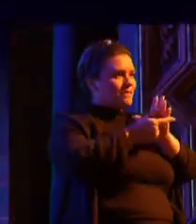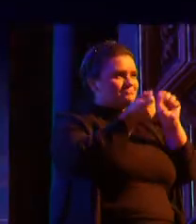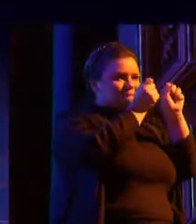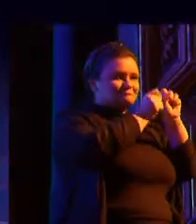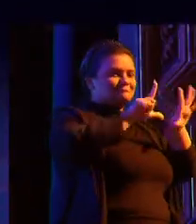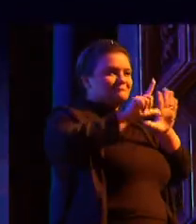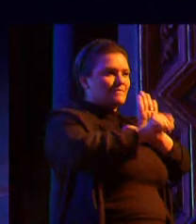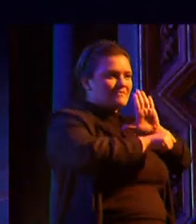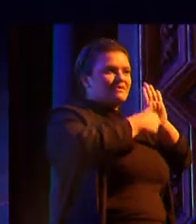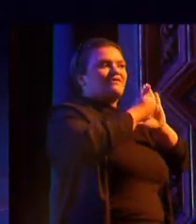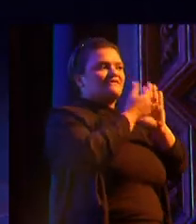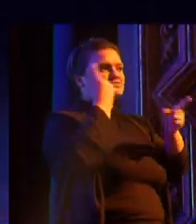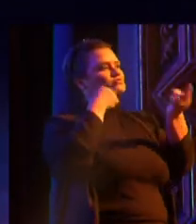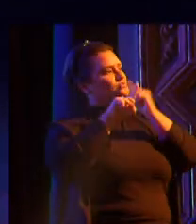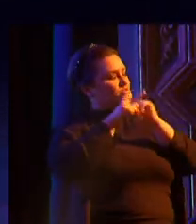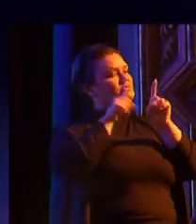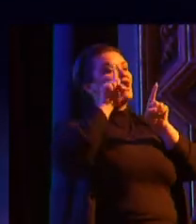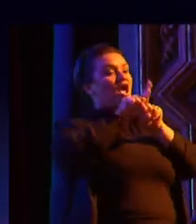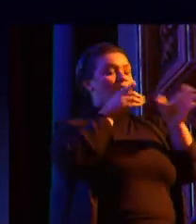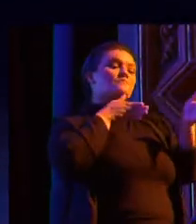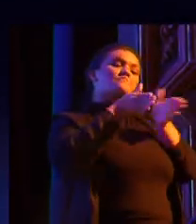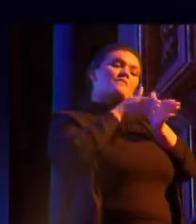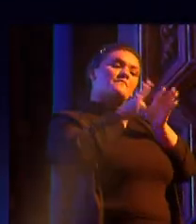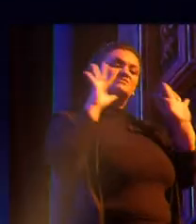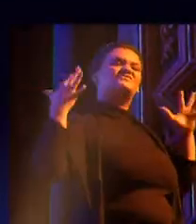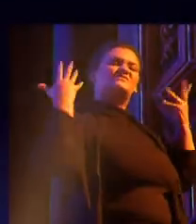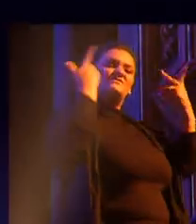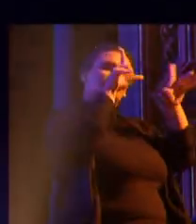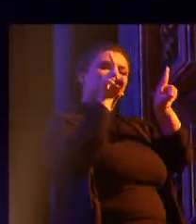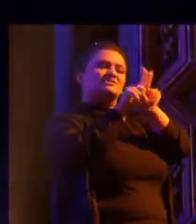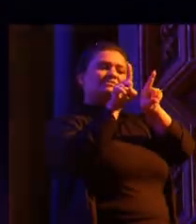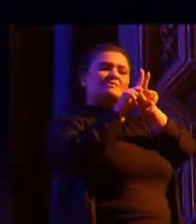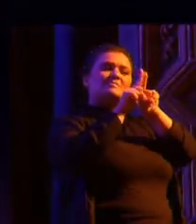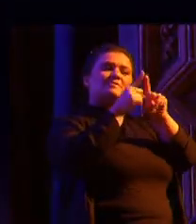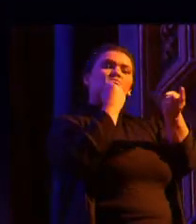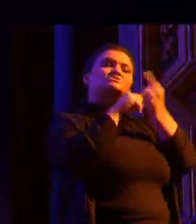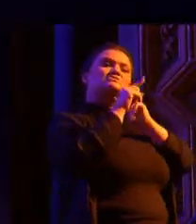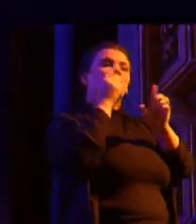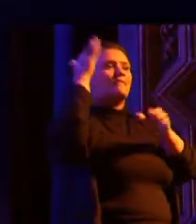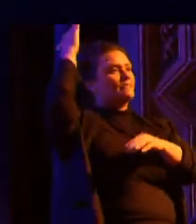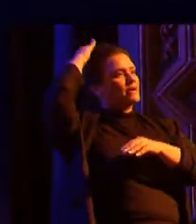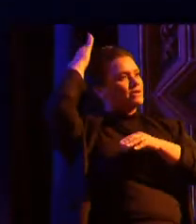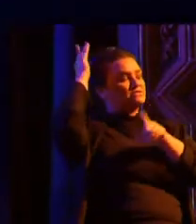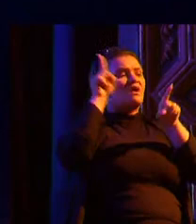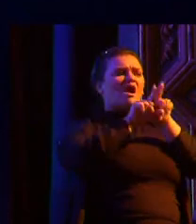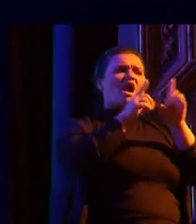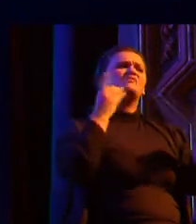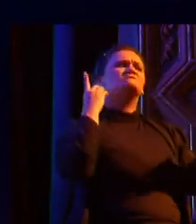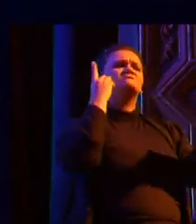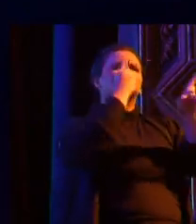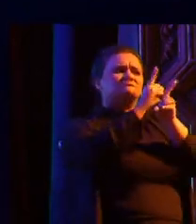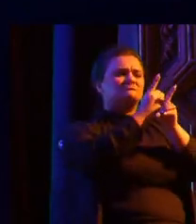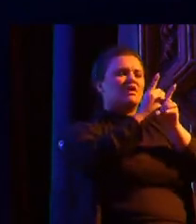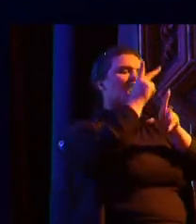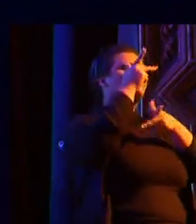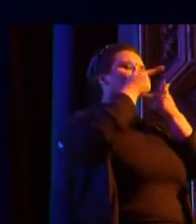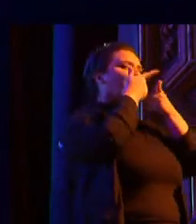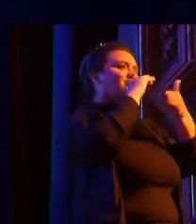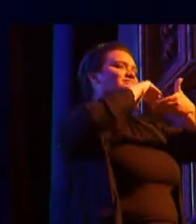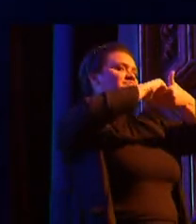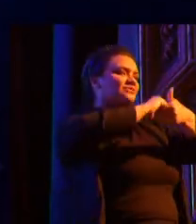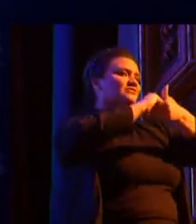Amazônia de Música é um momento de festa e reconhecimento da música paraense. Um momento de encontros, falas,